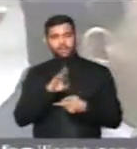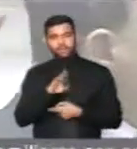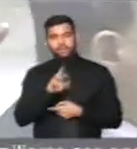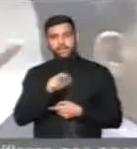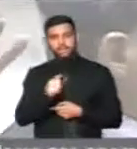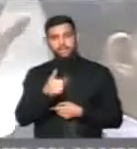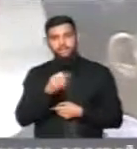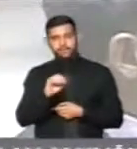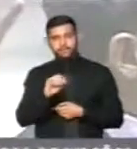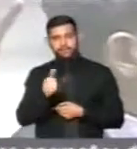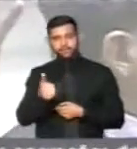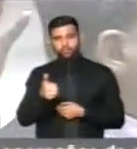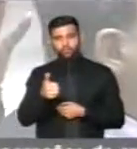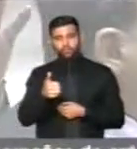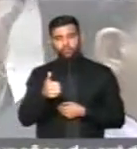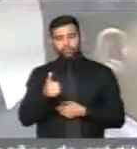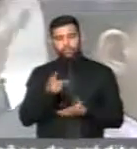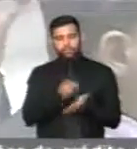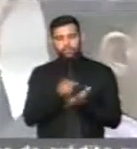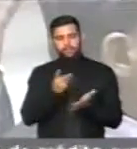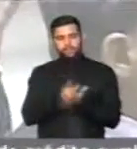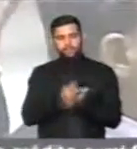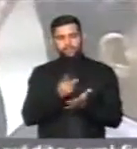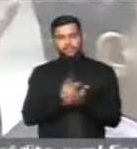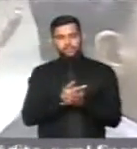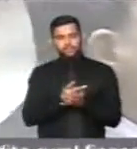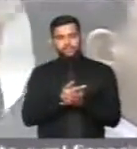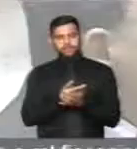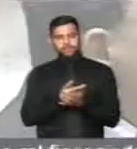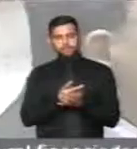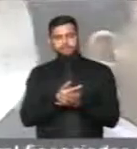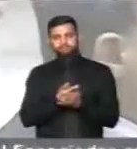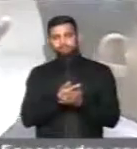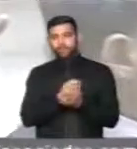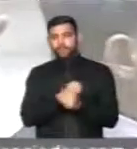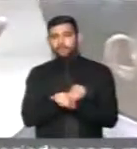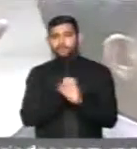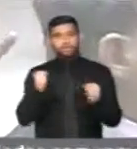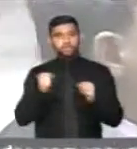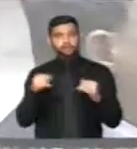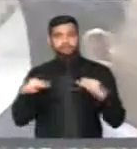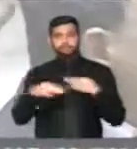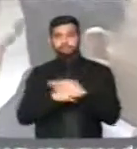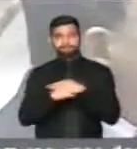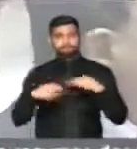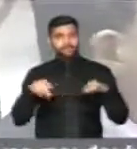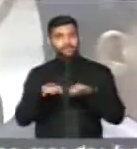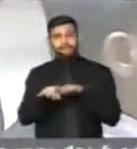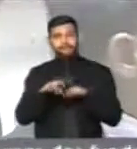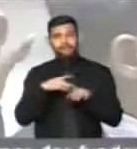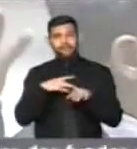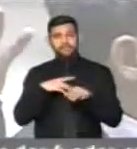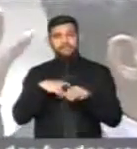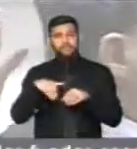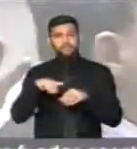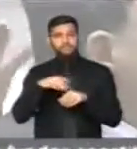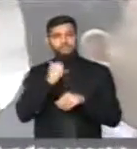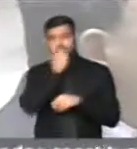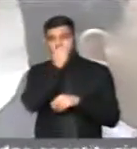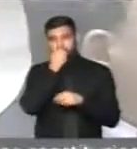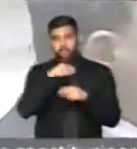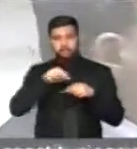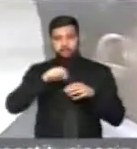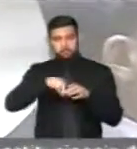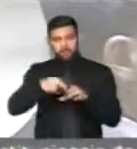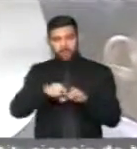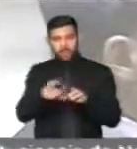BR-101 permanece absolutamente intransitável, totalmente eivada de buracos, sem